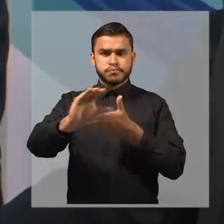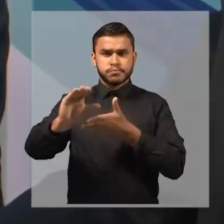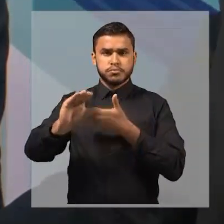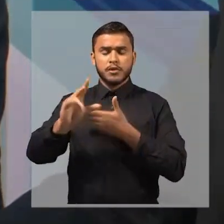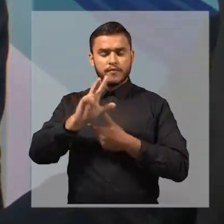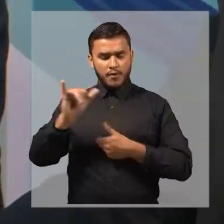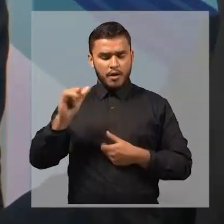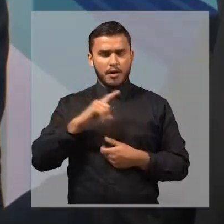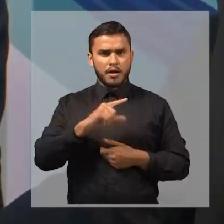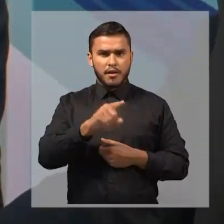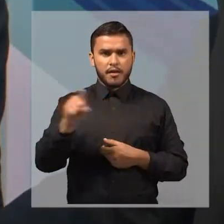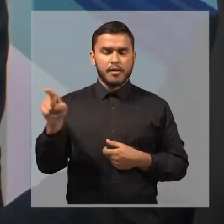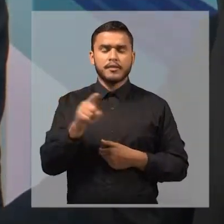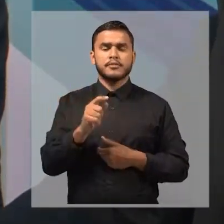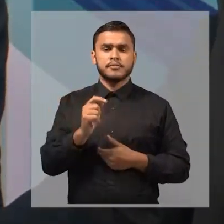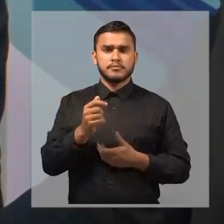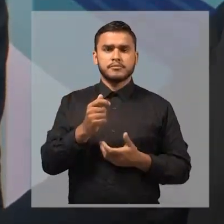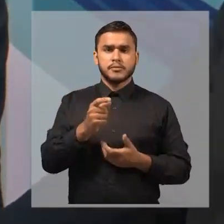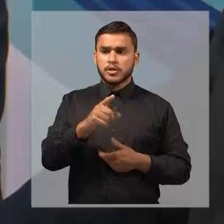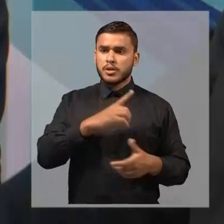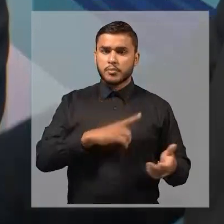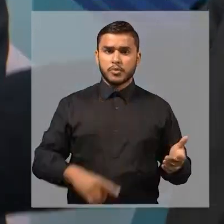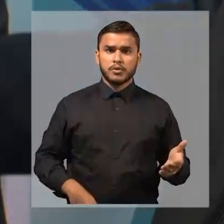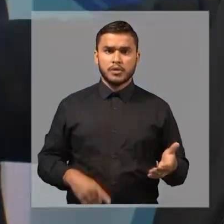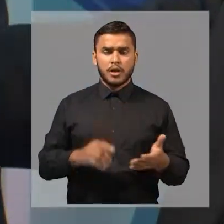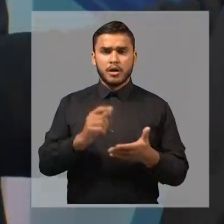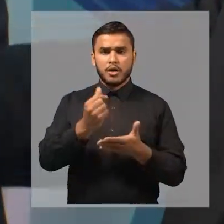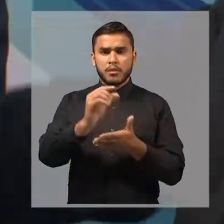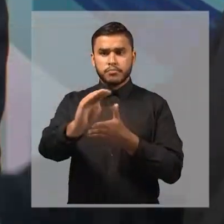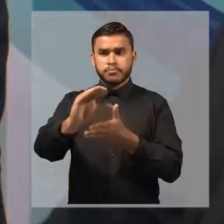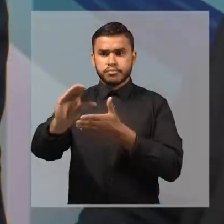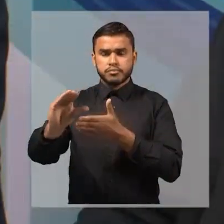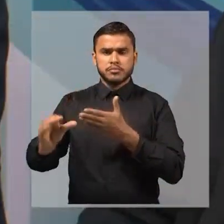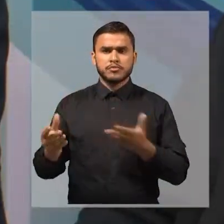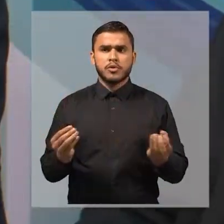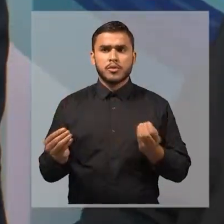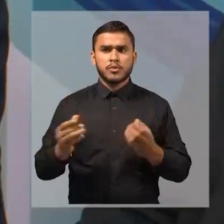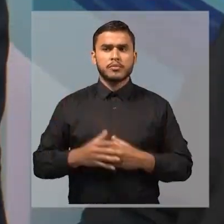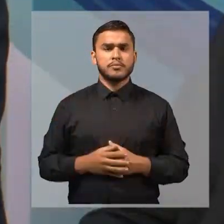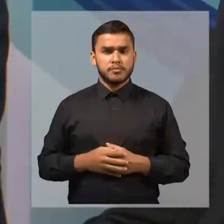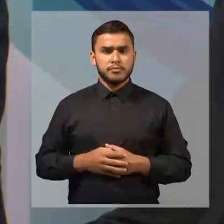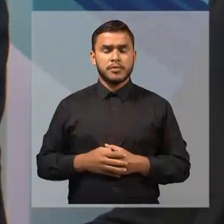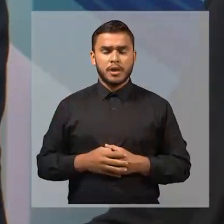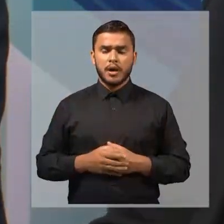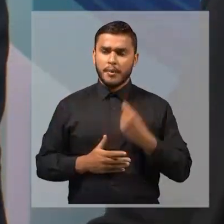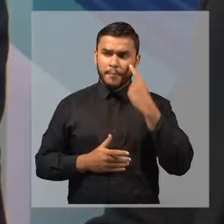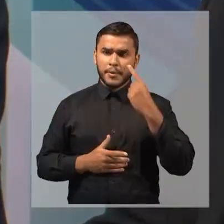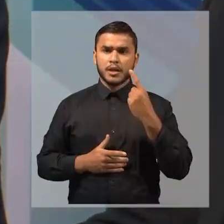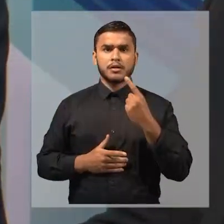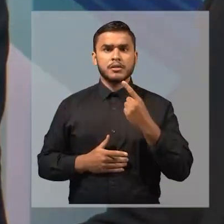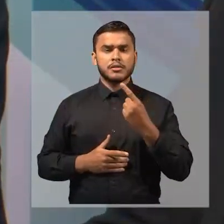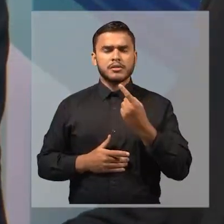veia. Tá certo? Então, aí é aquela questão.